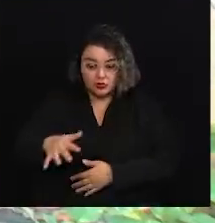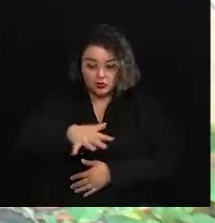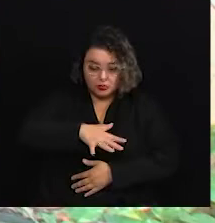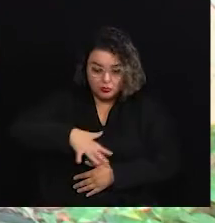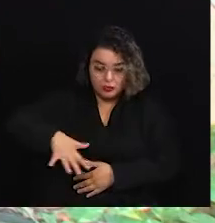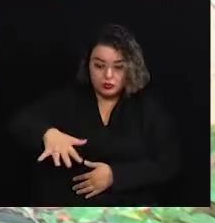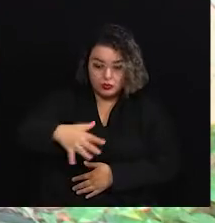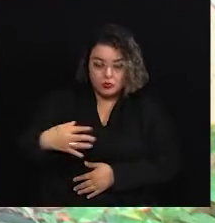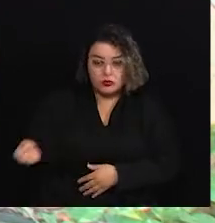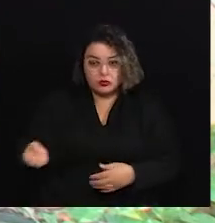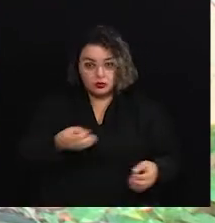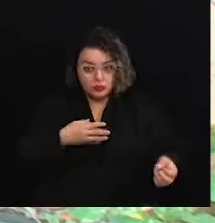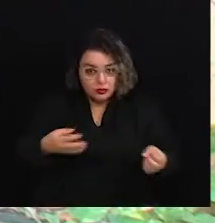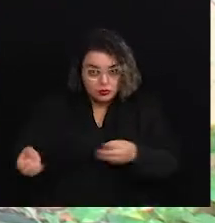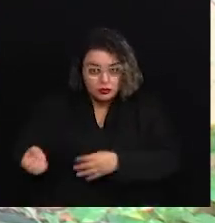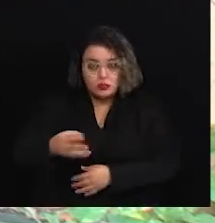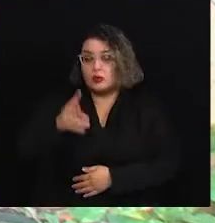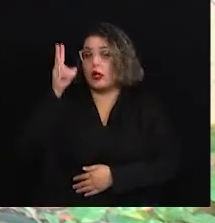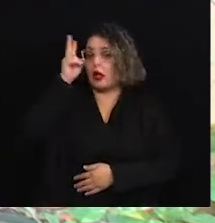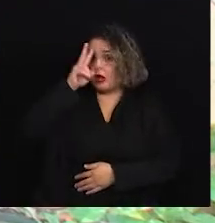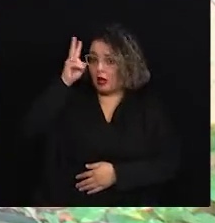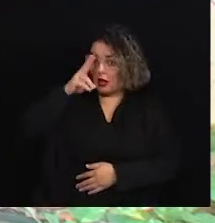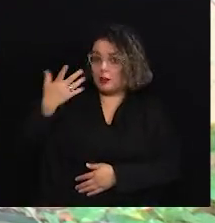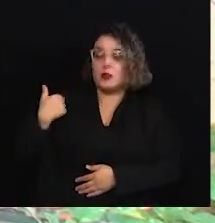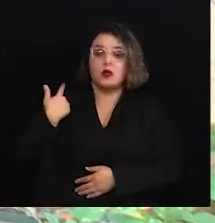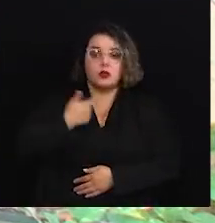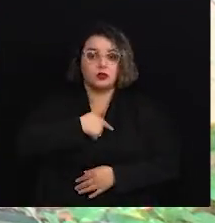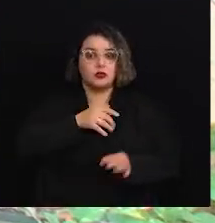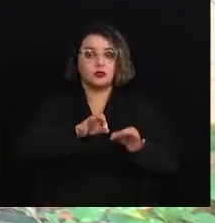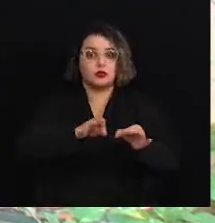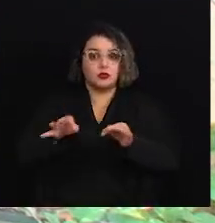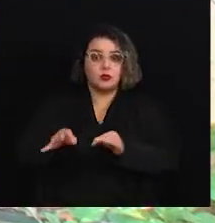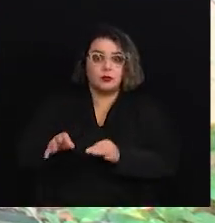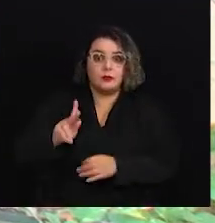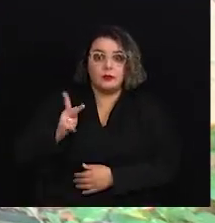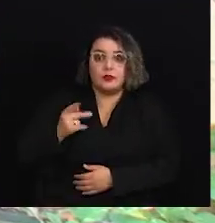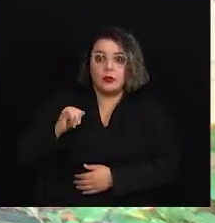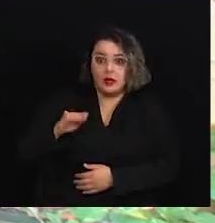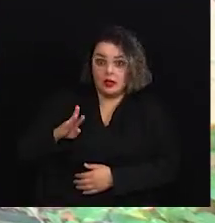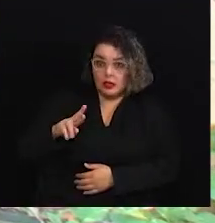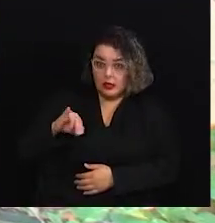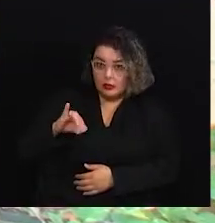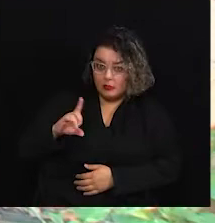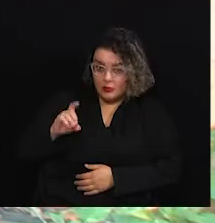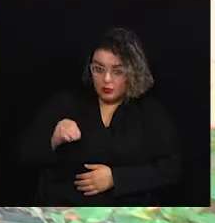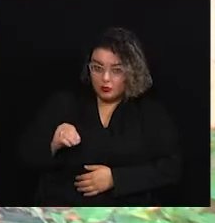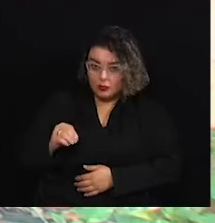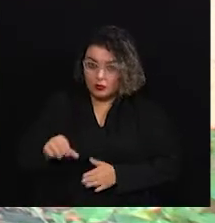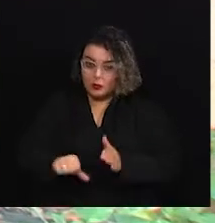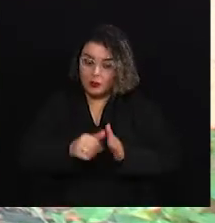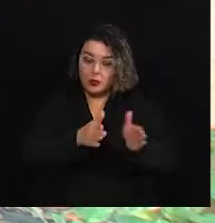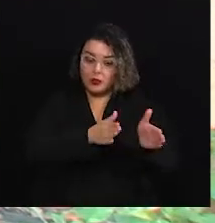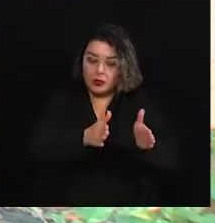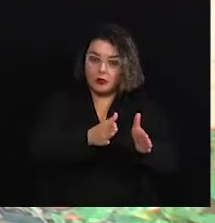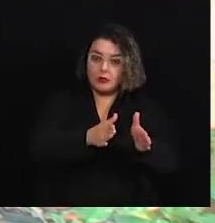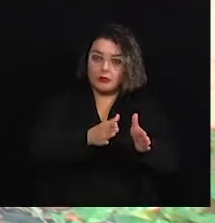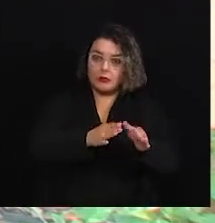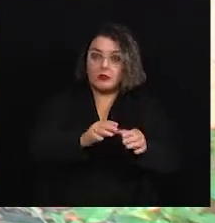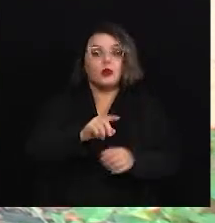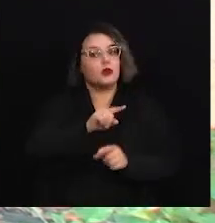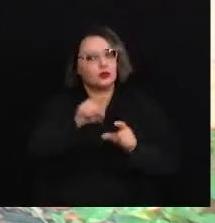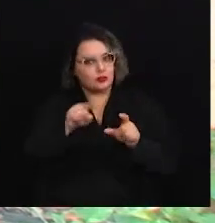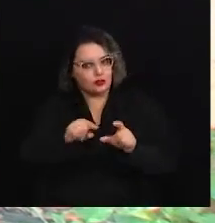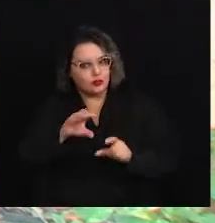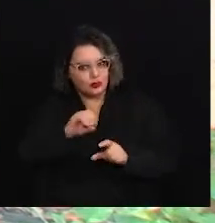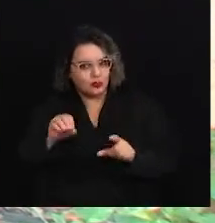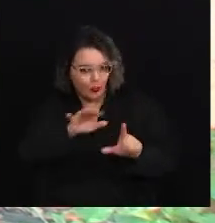aqui de um espaço de inovação. A gente lembra que o nosso programa é híbrido. Então você assistiu o primeiro bloco com uma entrevista